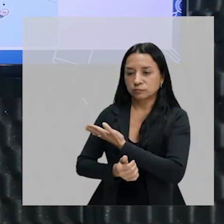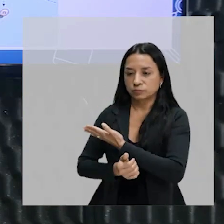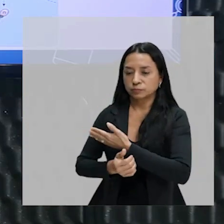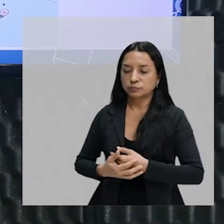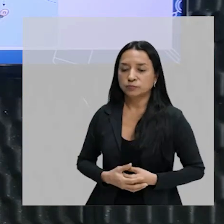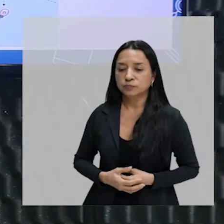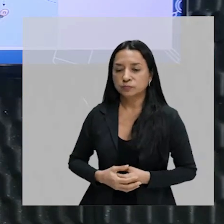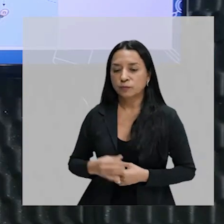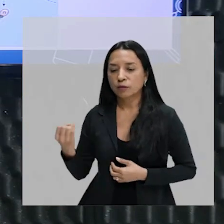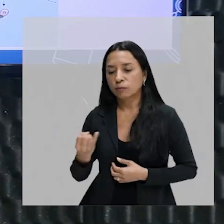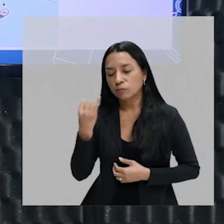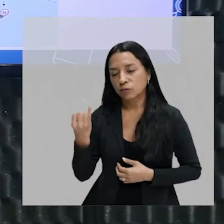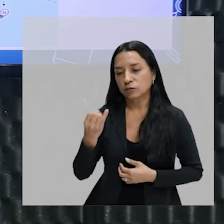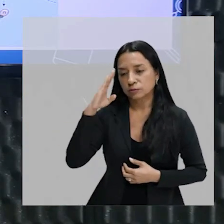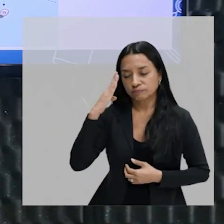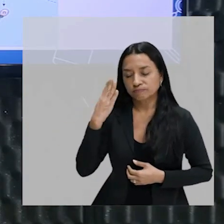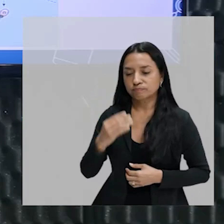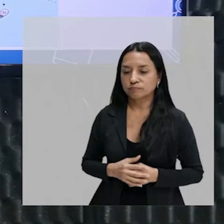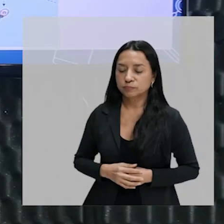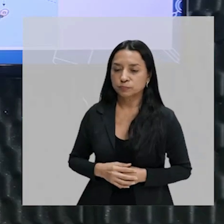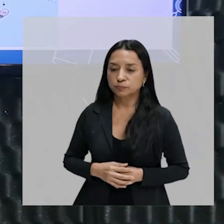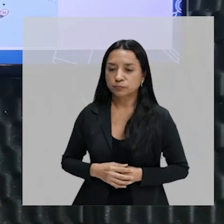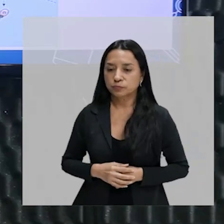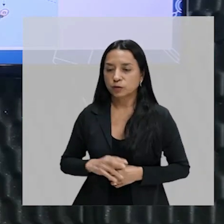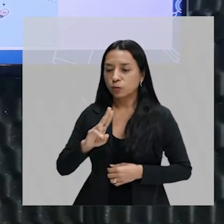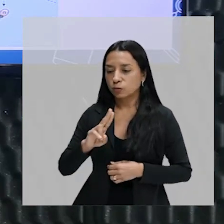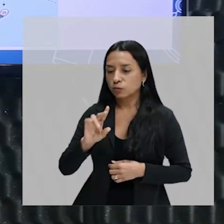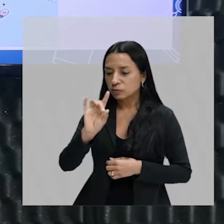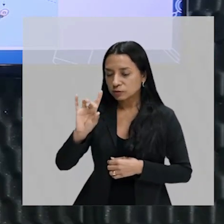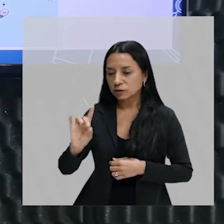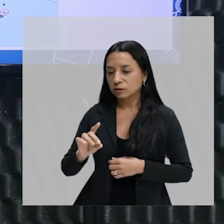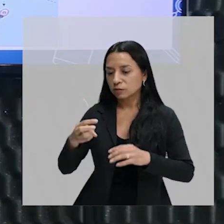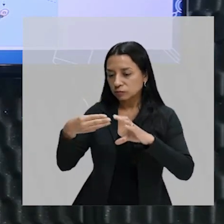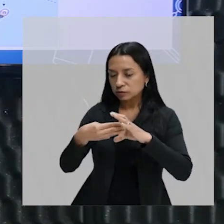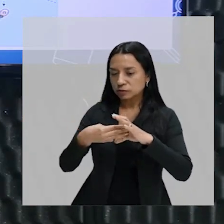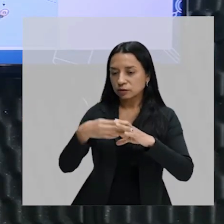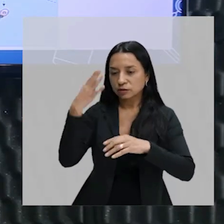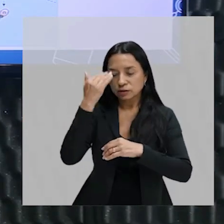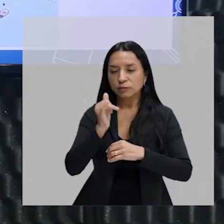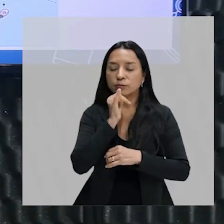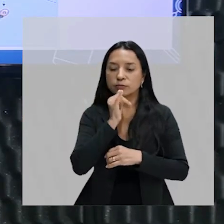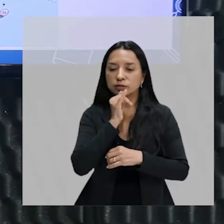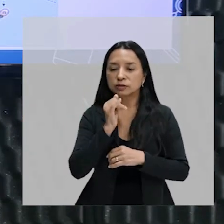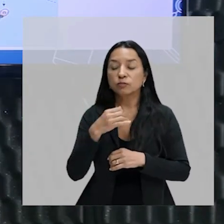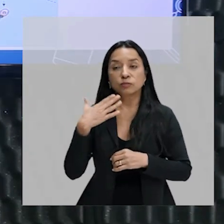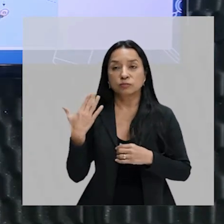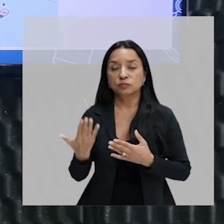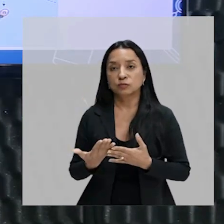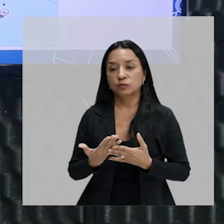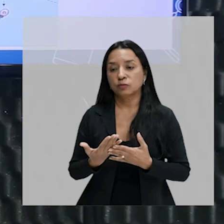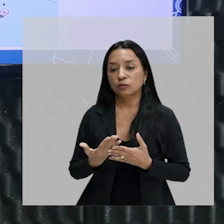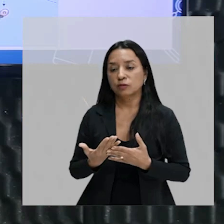tá é importante que vocês entendam o nome de cada uma dessas células aqui Saiba por exemplo qual é